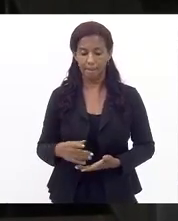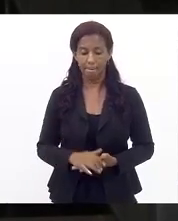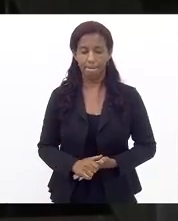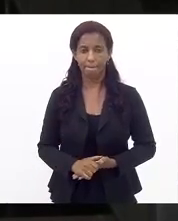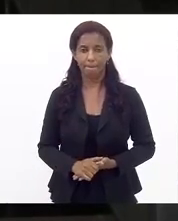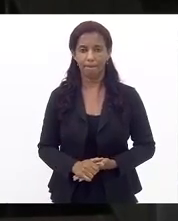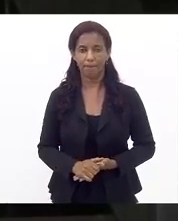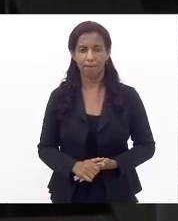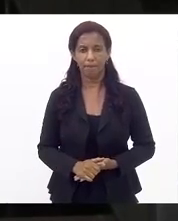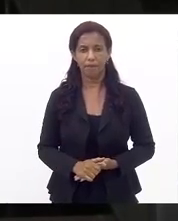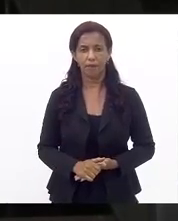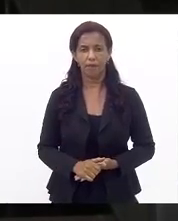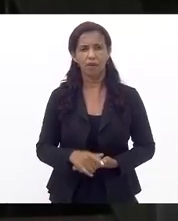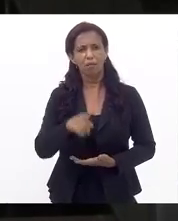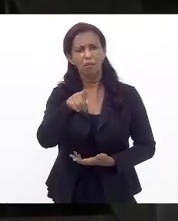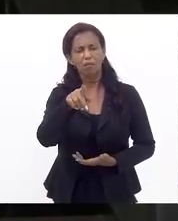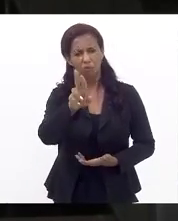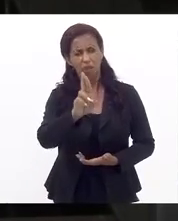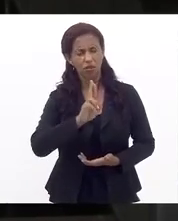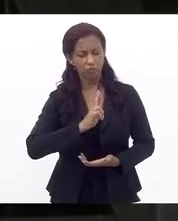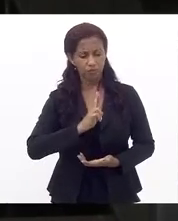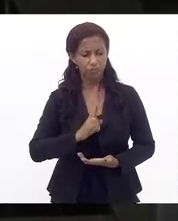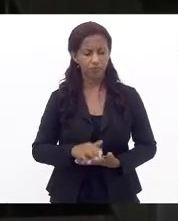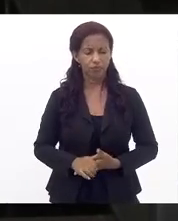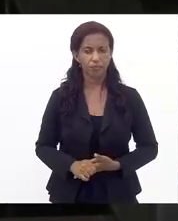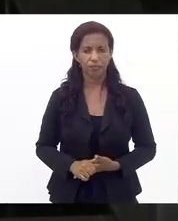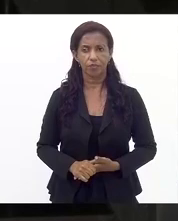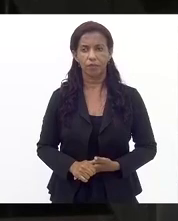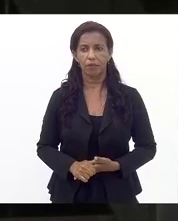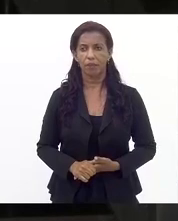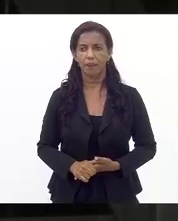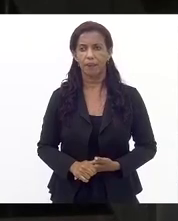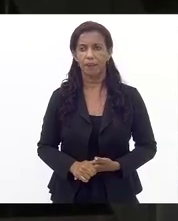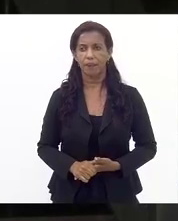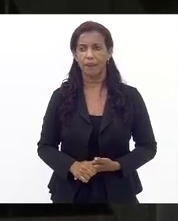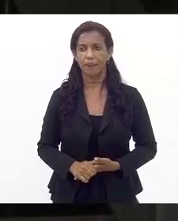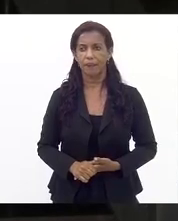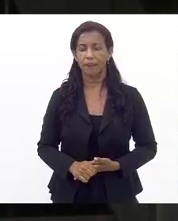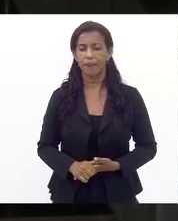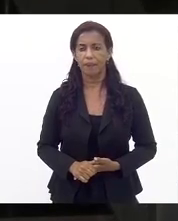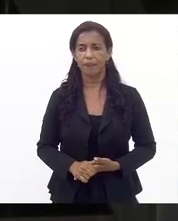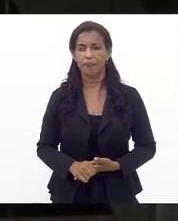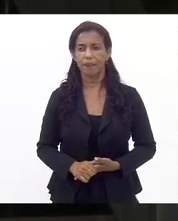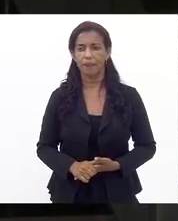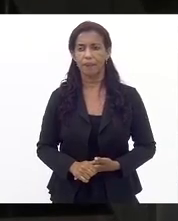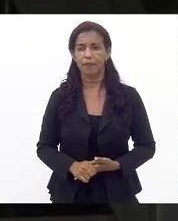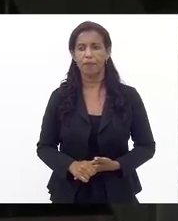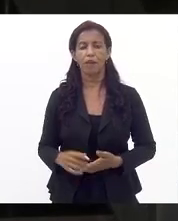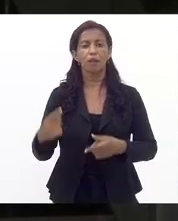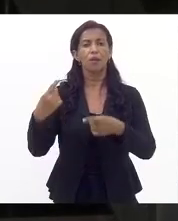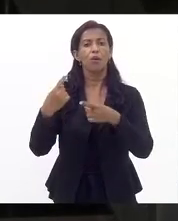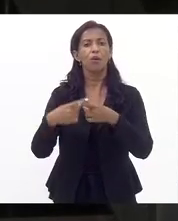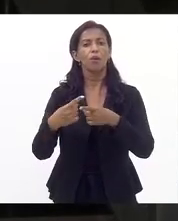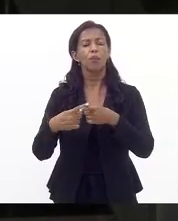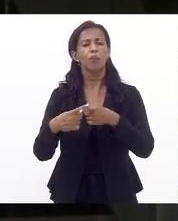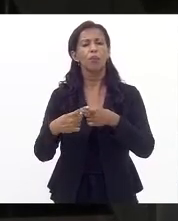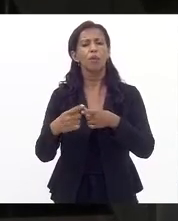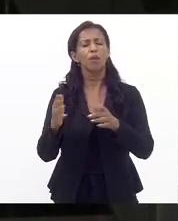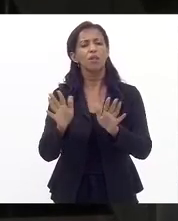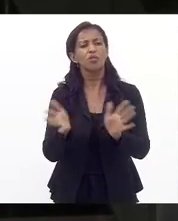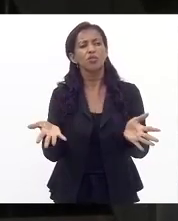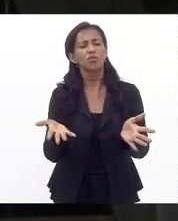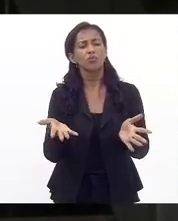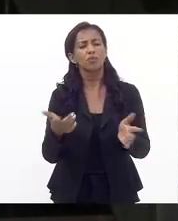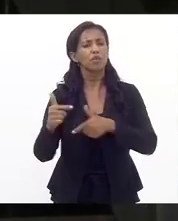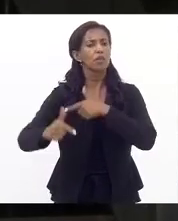eu queria ver se vossa senhoria poderia me responder é poderia me responder o seguinte porque a gente não ficou apenas